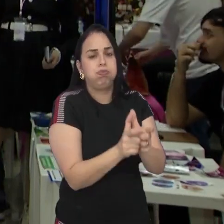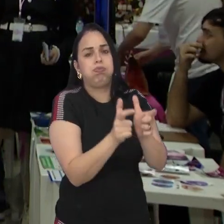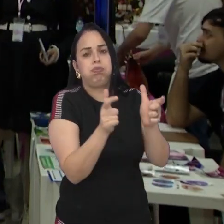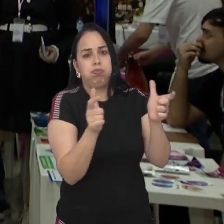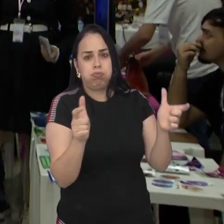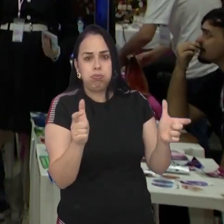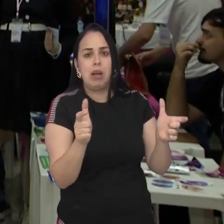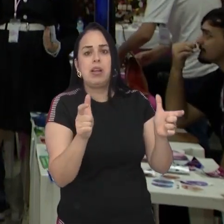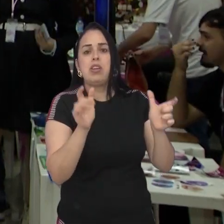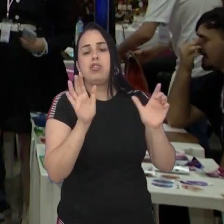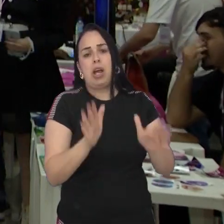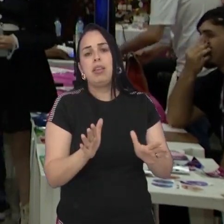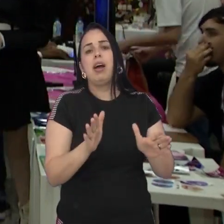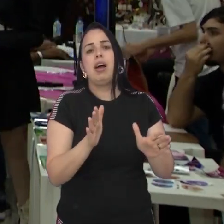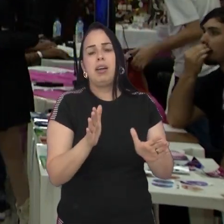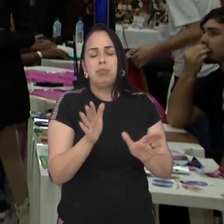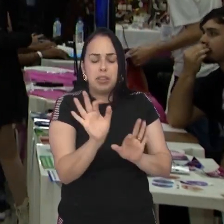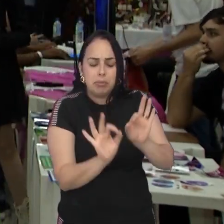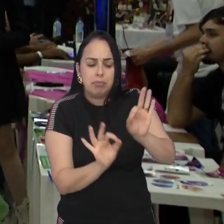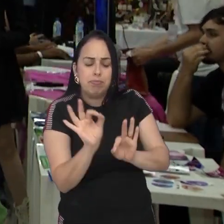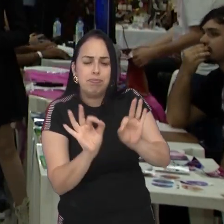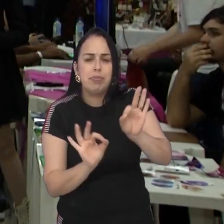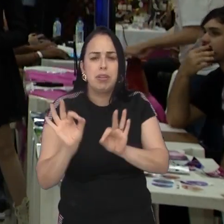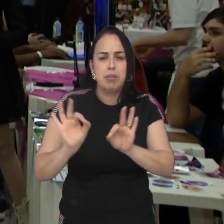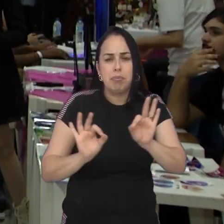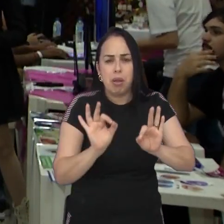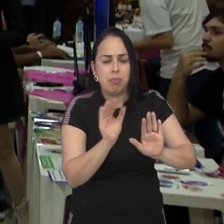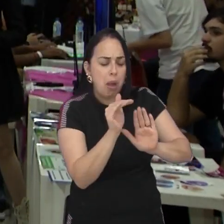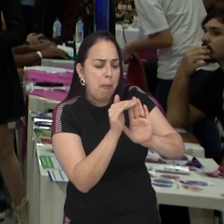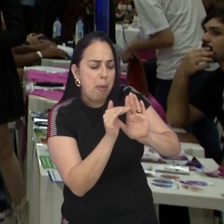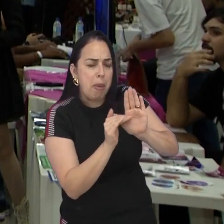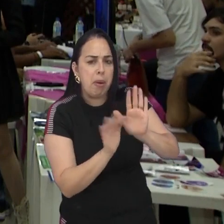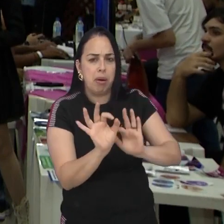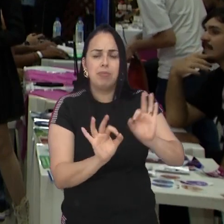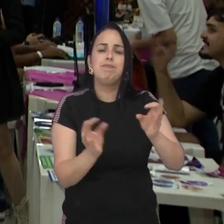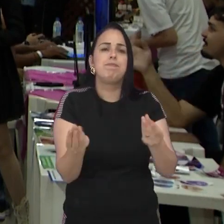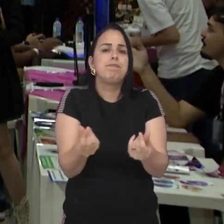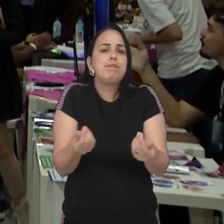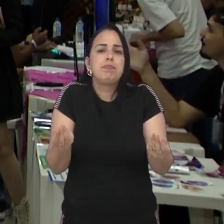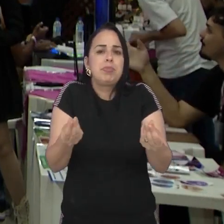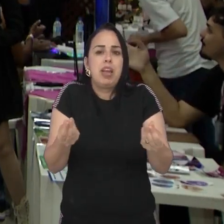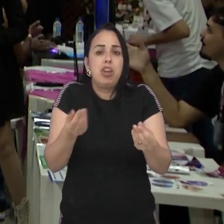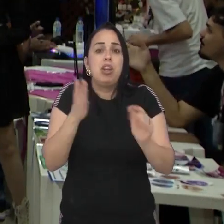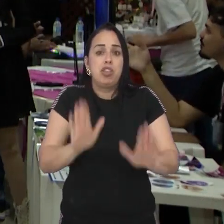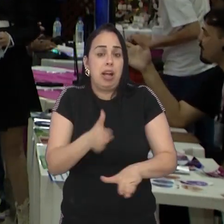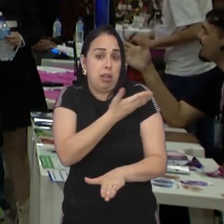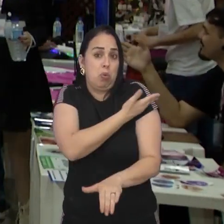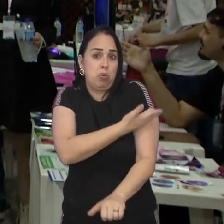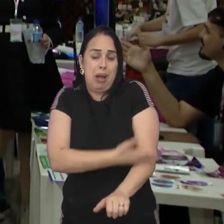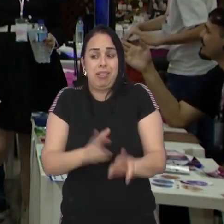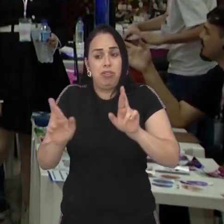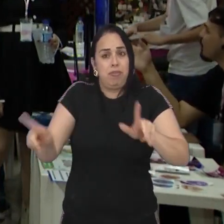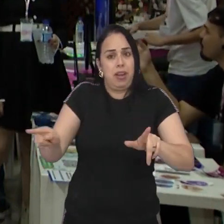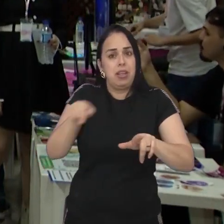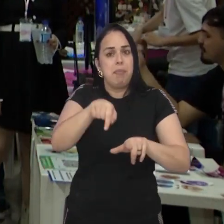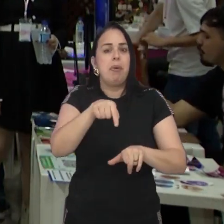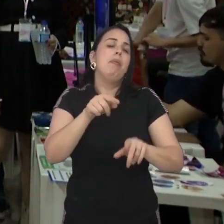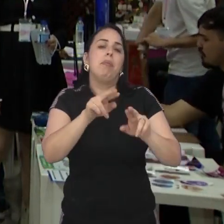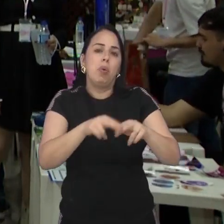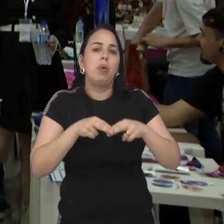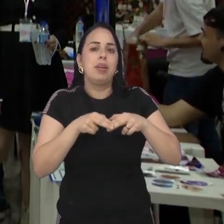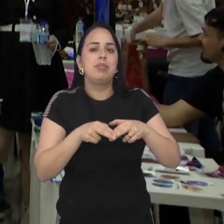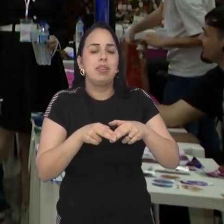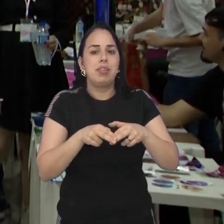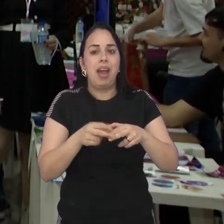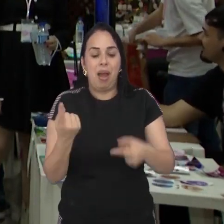aqui é um pouco maior dentro do que a gente já está programado, que a gente já está, né? Como eu posso falar? Já está acostumado a fazer. Então isso